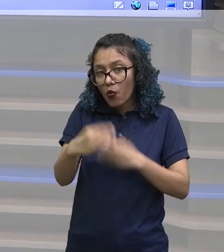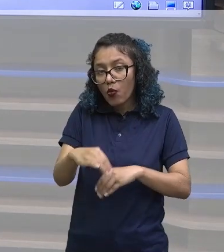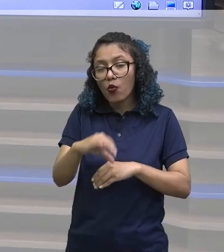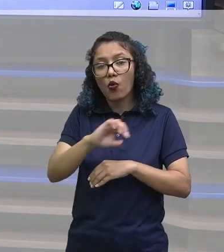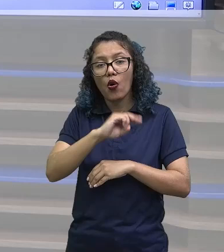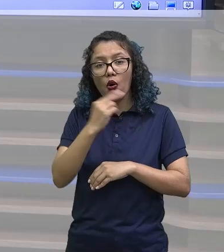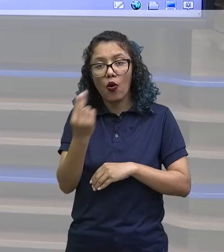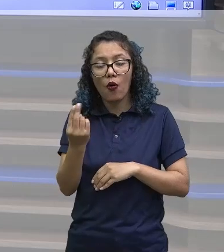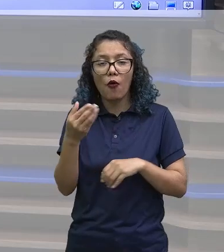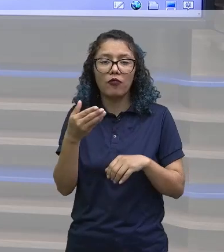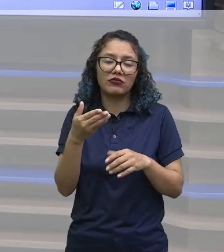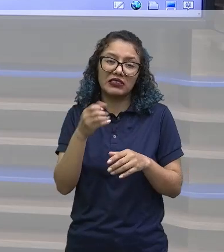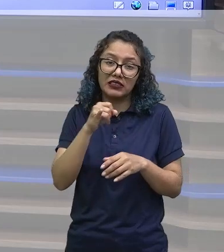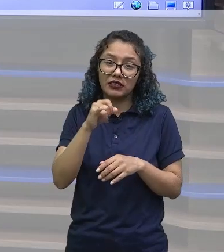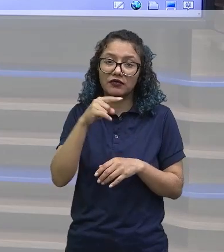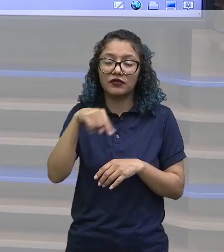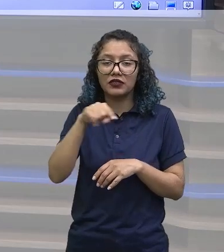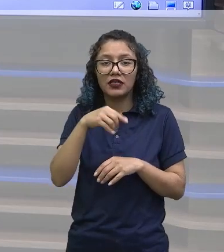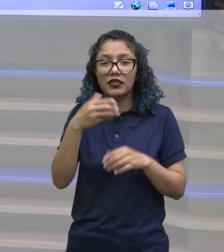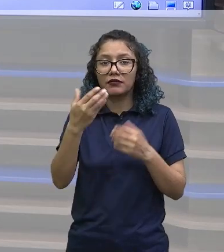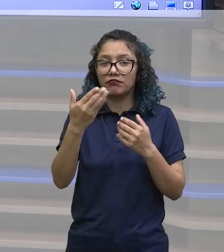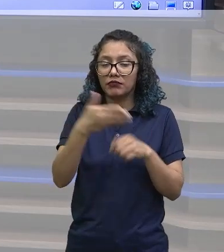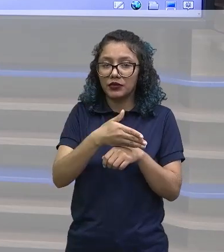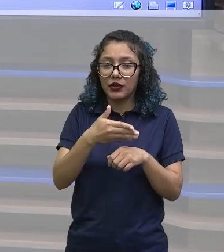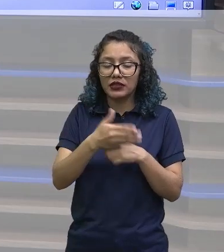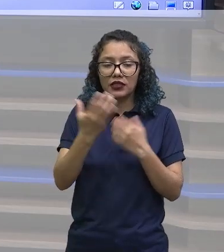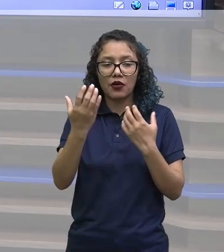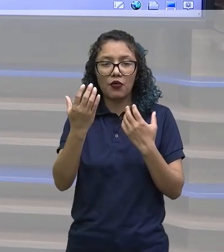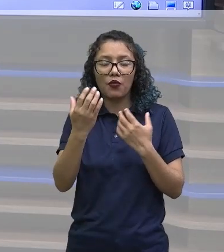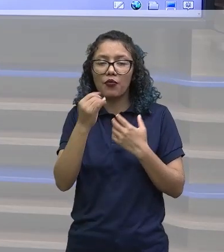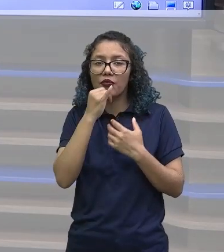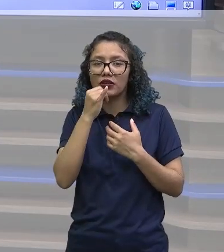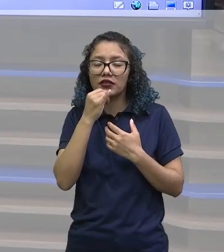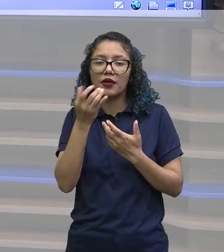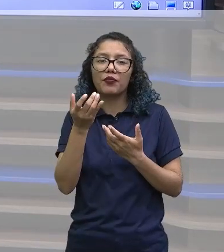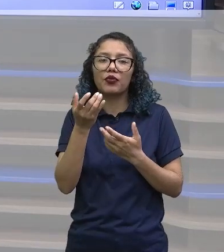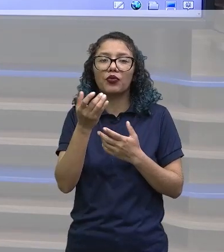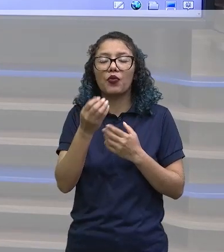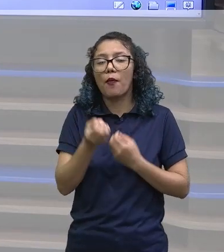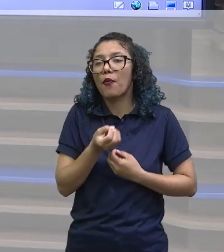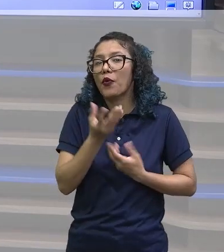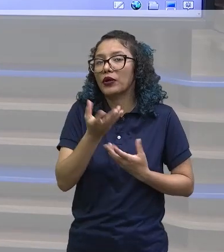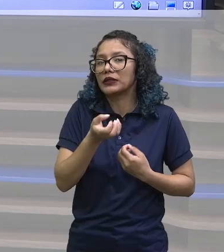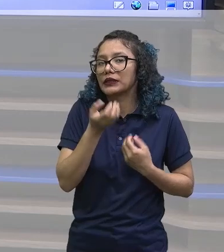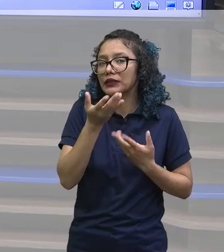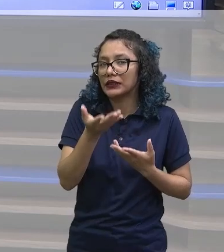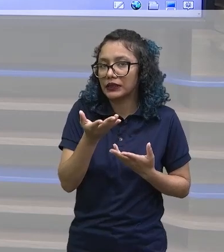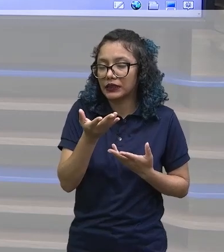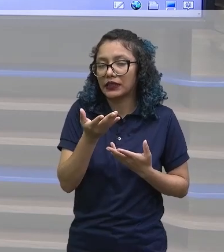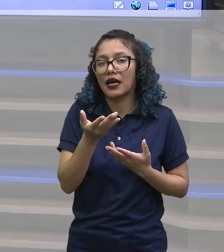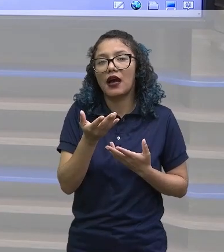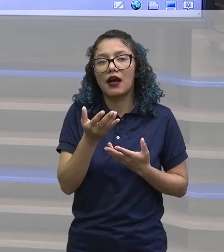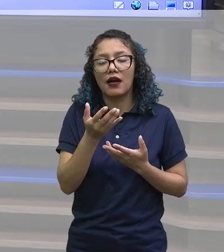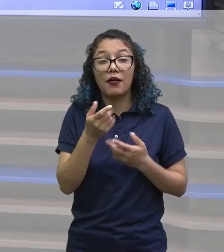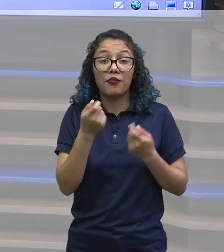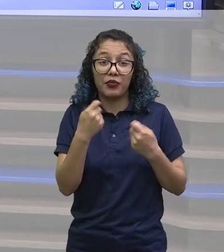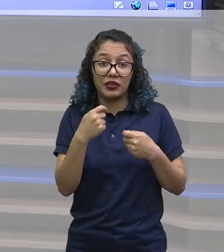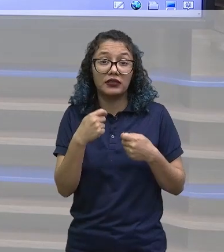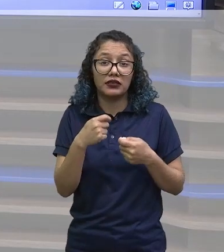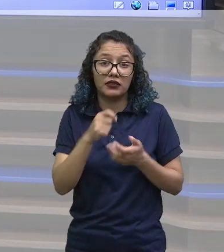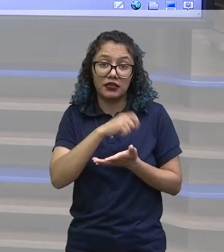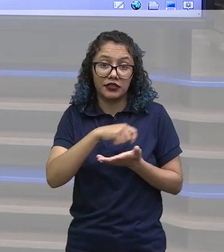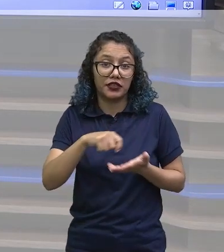você participe de algum concurso também de texto escrito ou poesia, por exemplo, você, né, deverá saber escrever